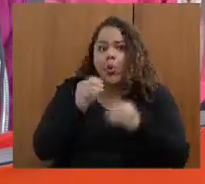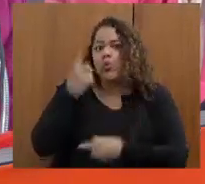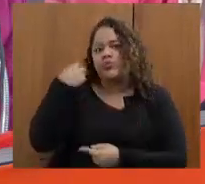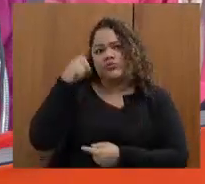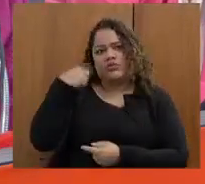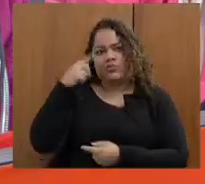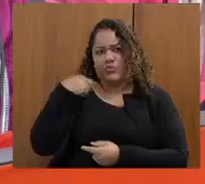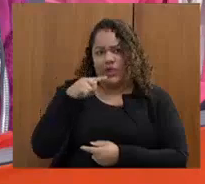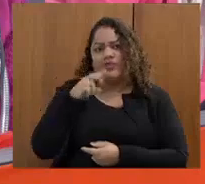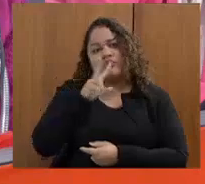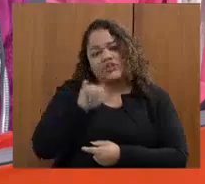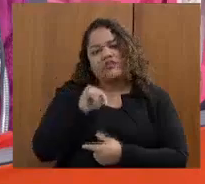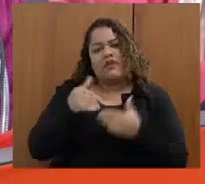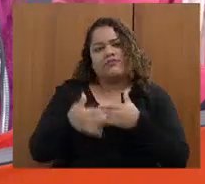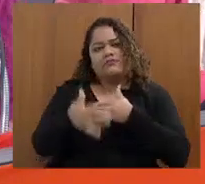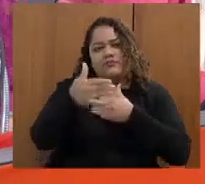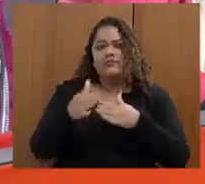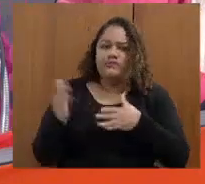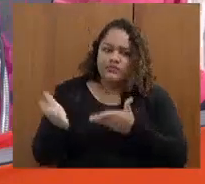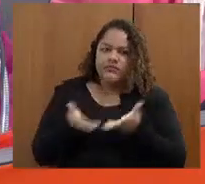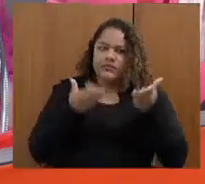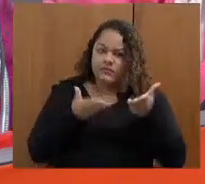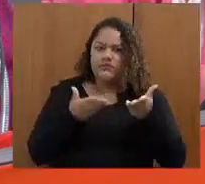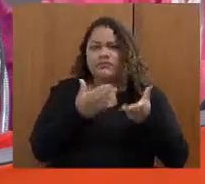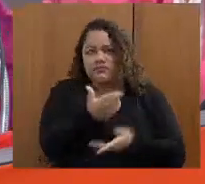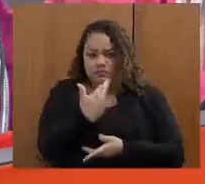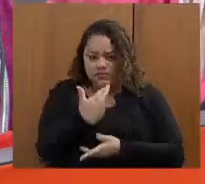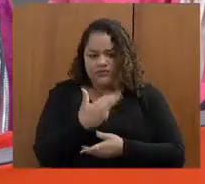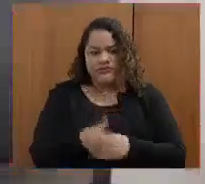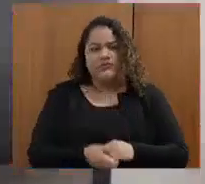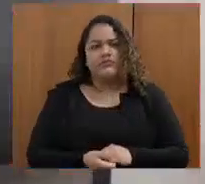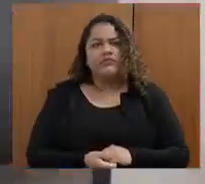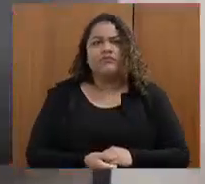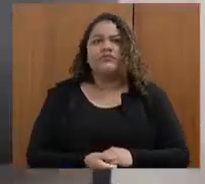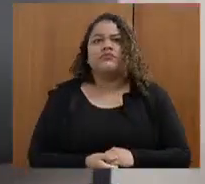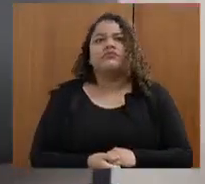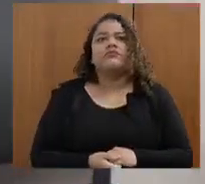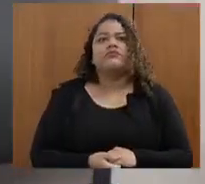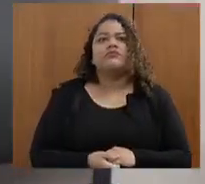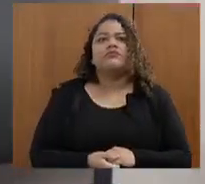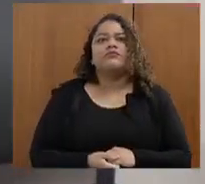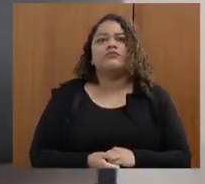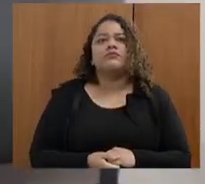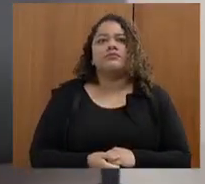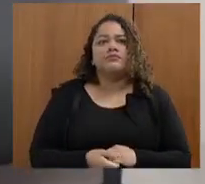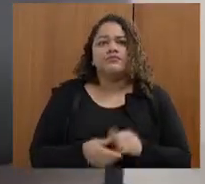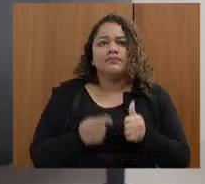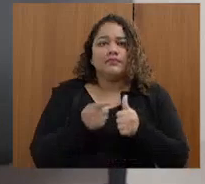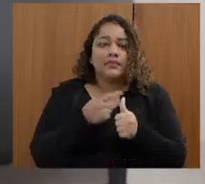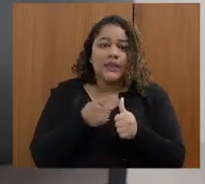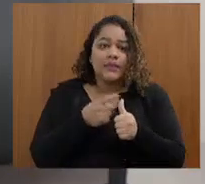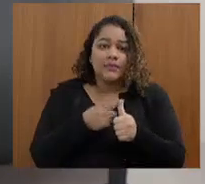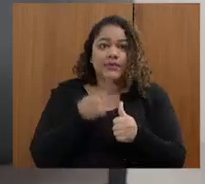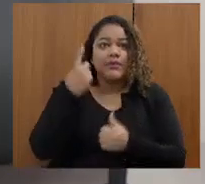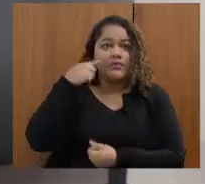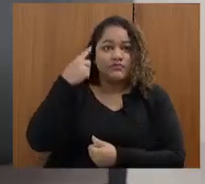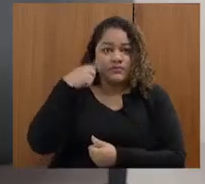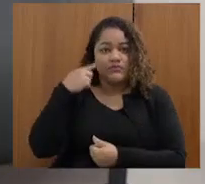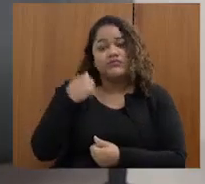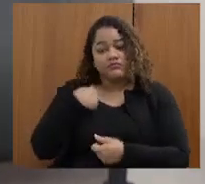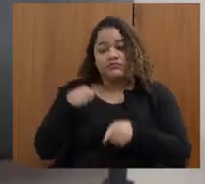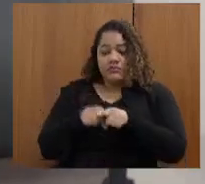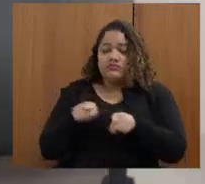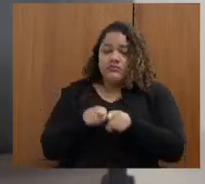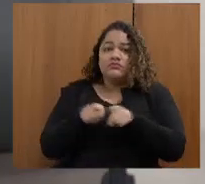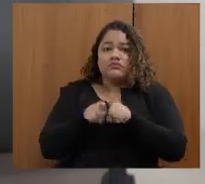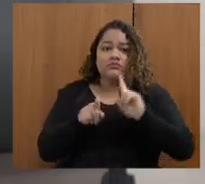que forem feitos aqui então te passo a palavra para você trazer as respostas realmente sou servidor de carreira fui